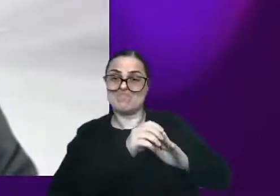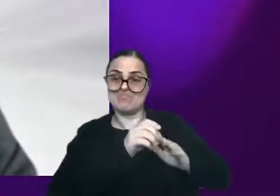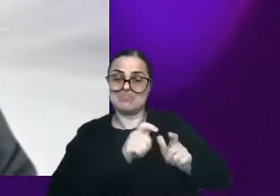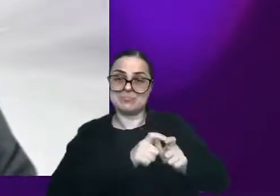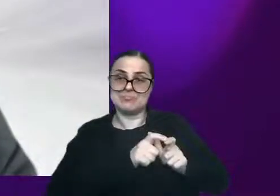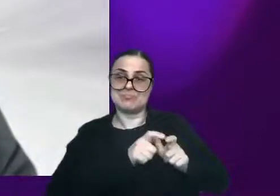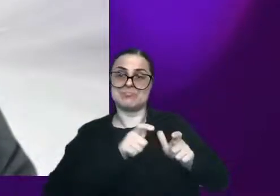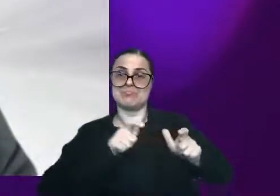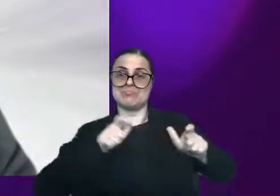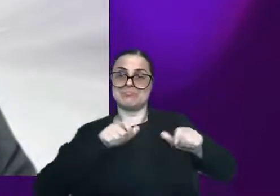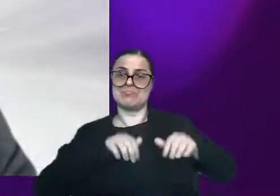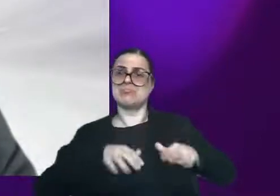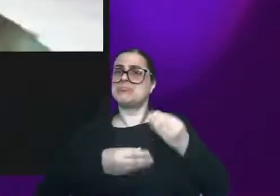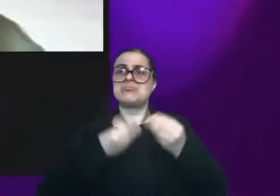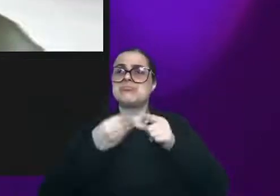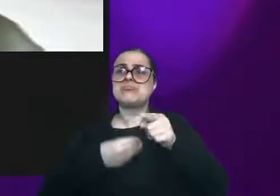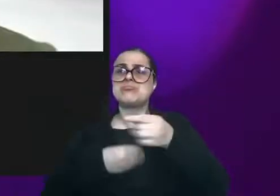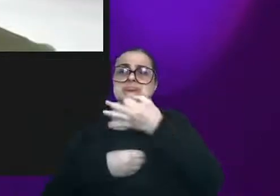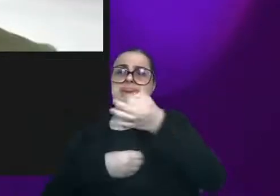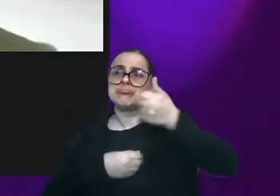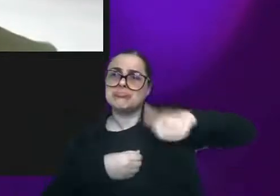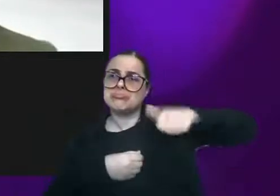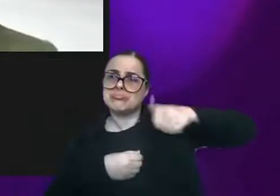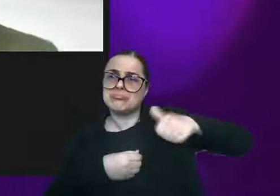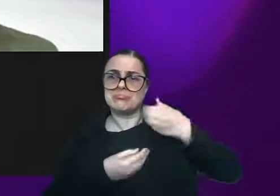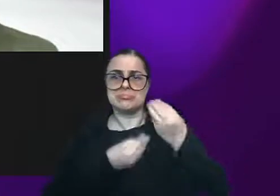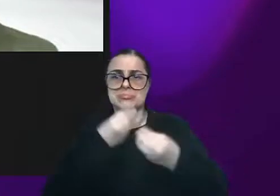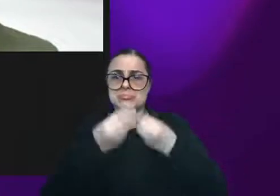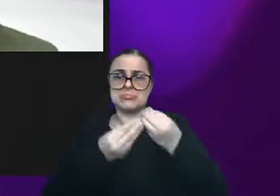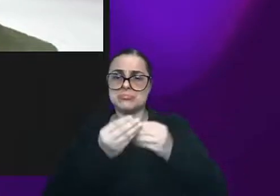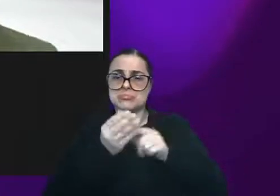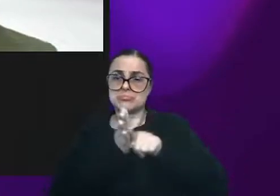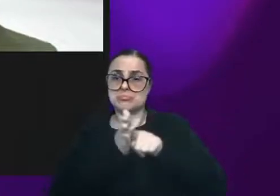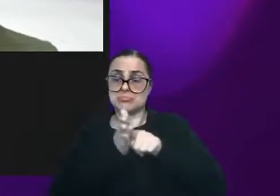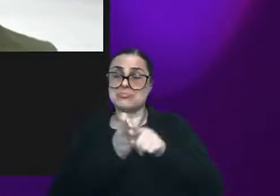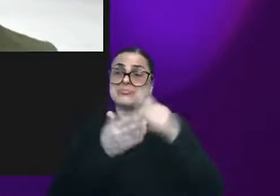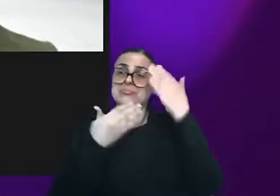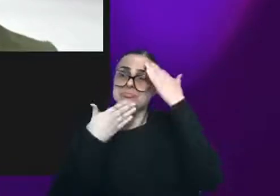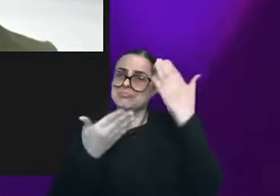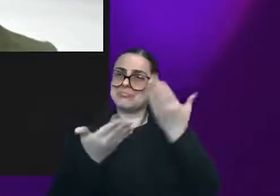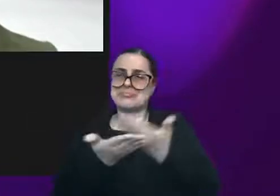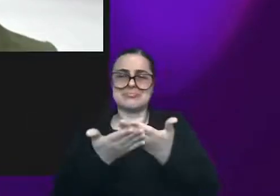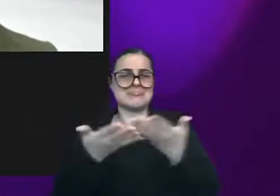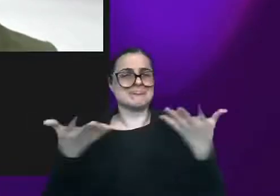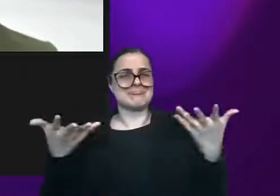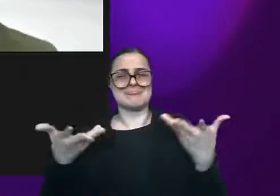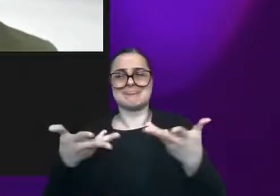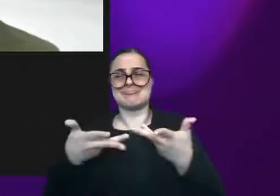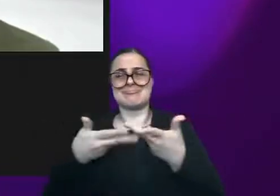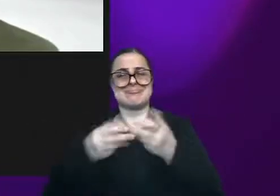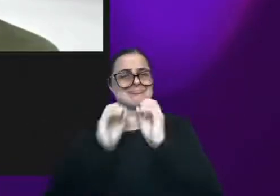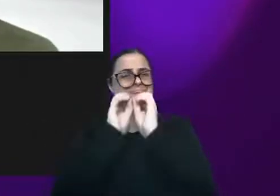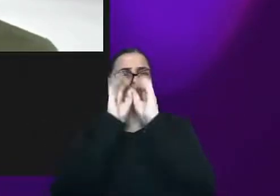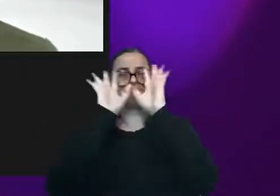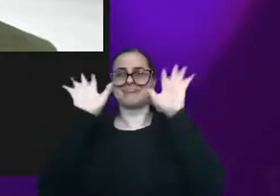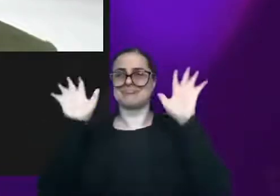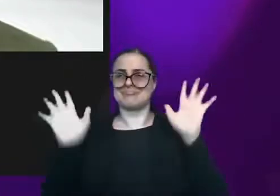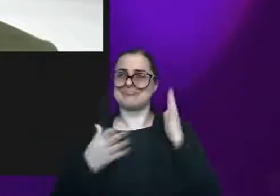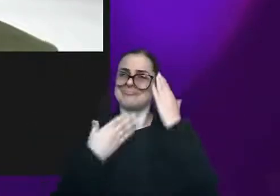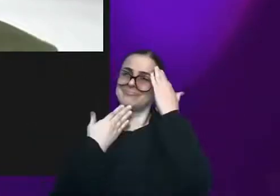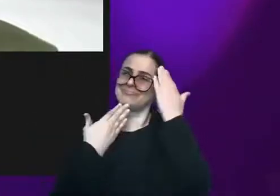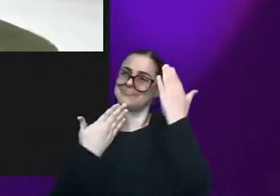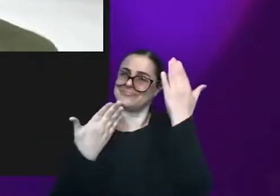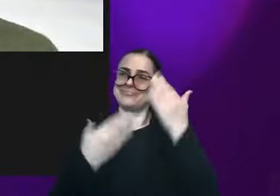dessas lesões? Obrigado, André, pela aula, foi excelente, muito esclarecedora. Obrigado.